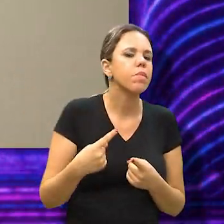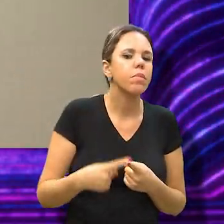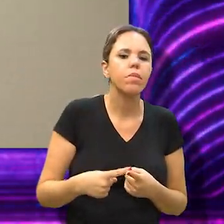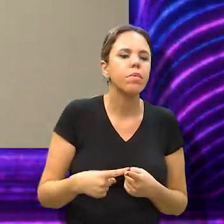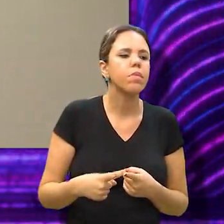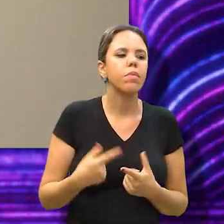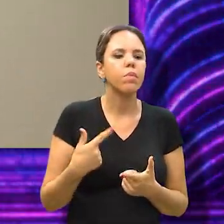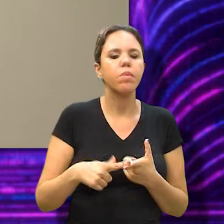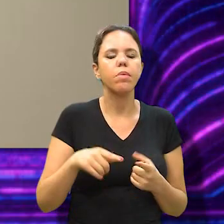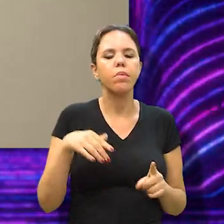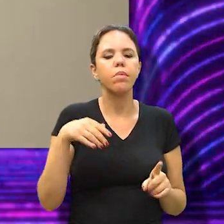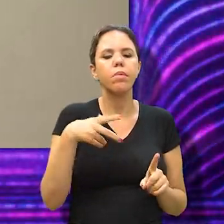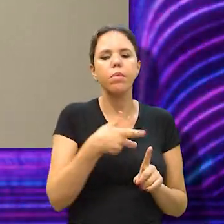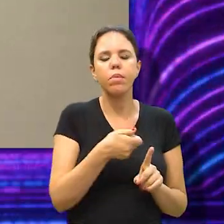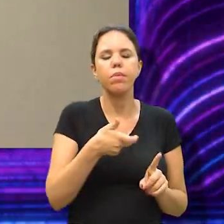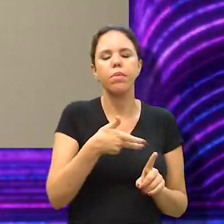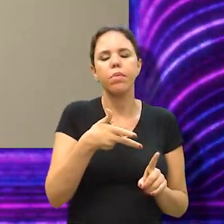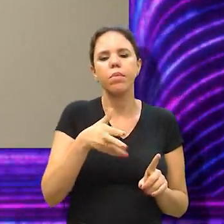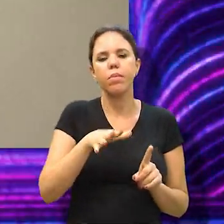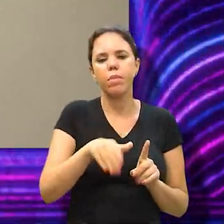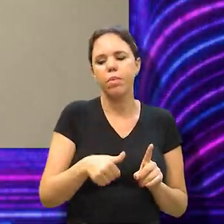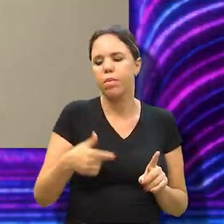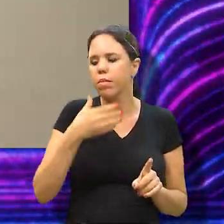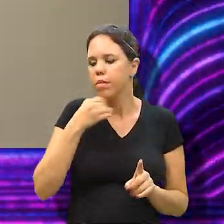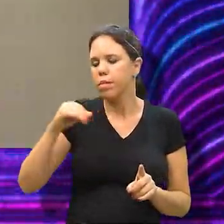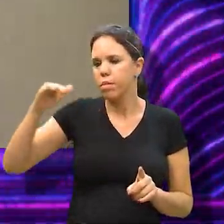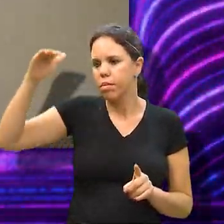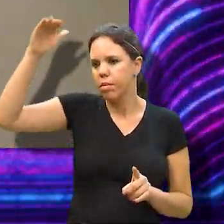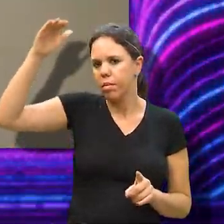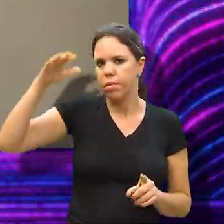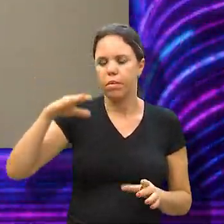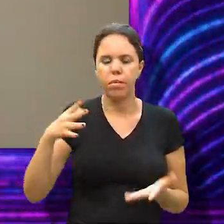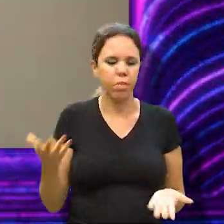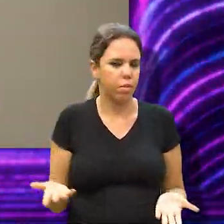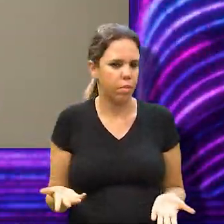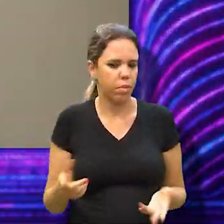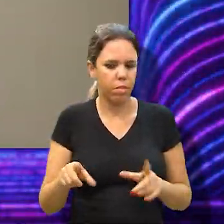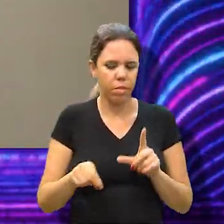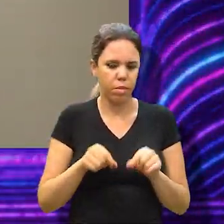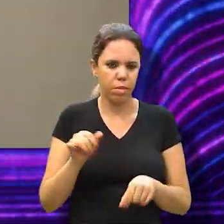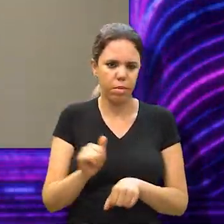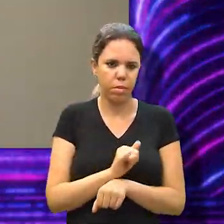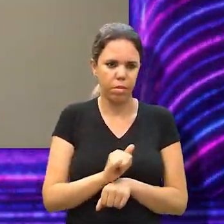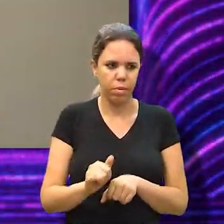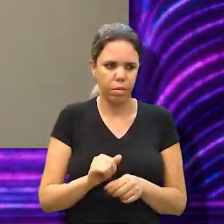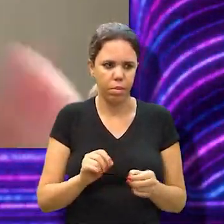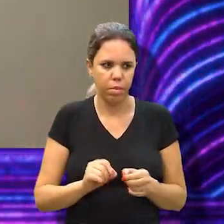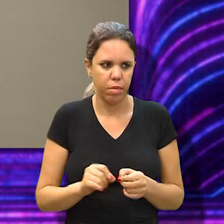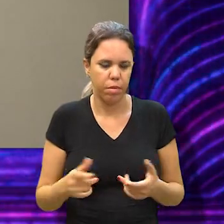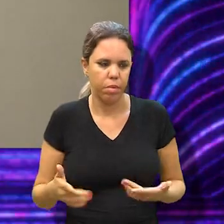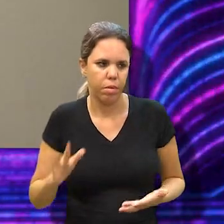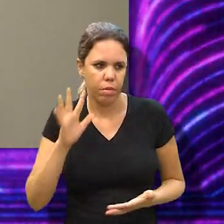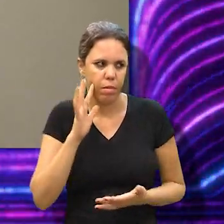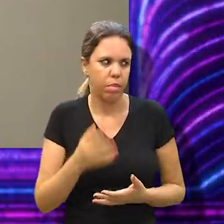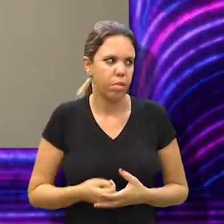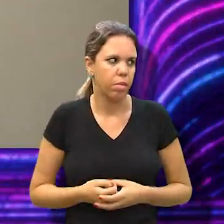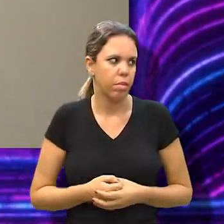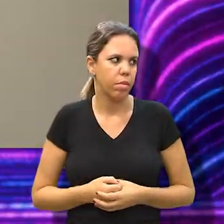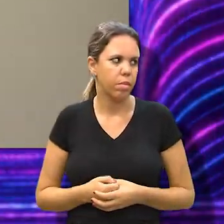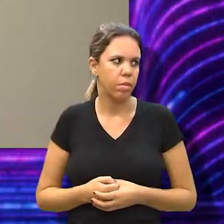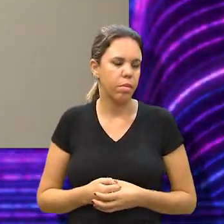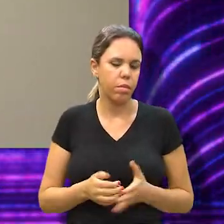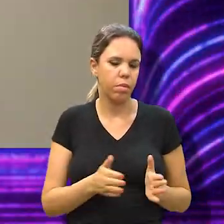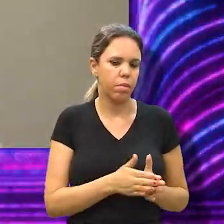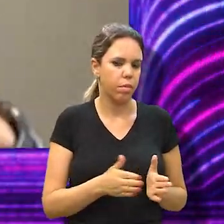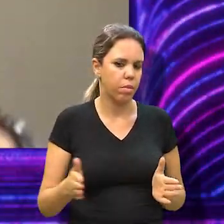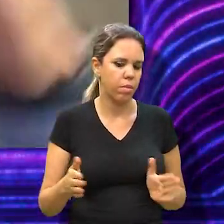acontecido, o que levou àquela situação. Quando ele fica mais velho, aí também vem essas questões de escolhas e consequências